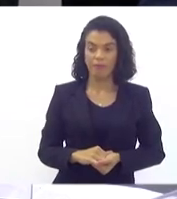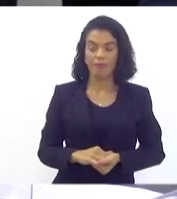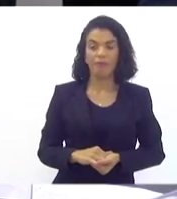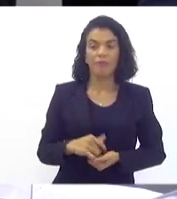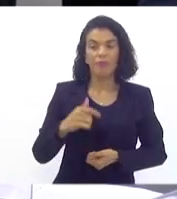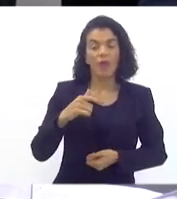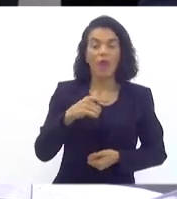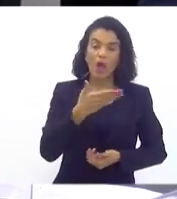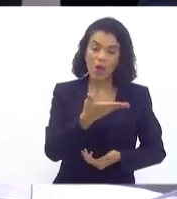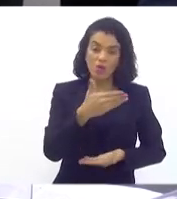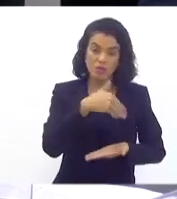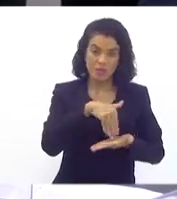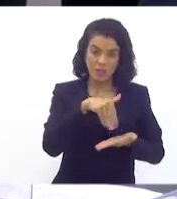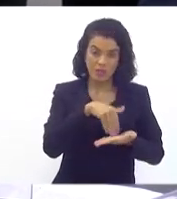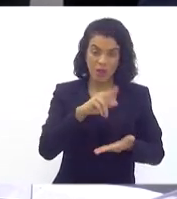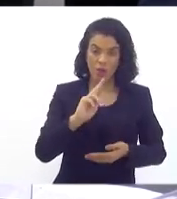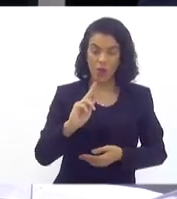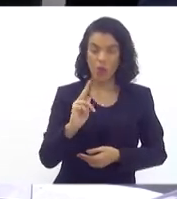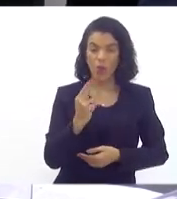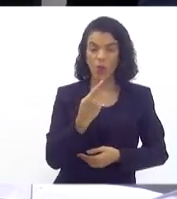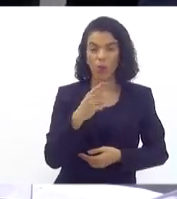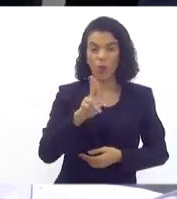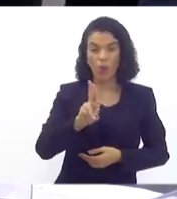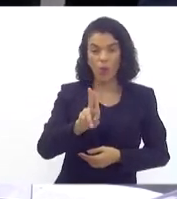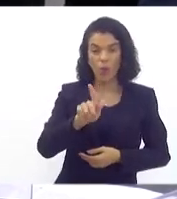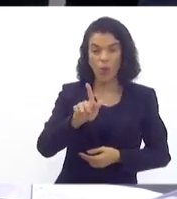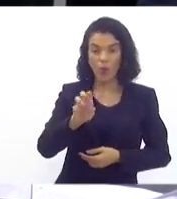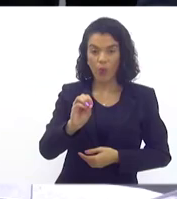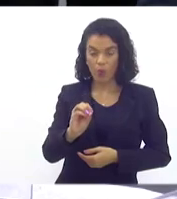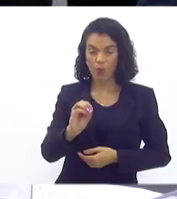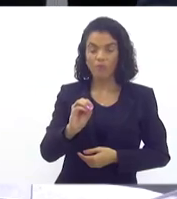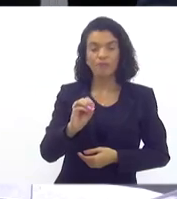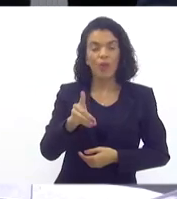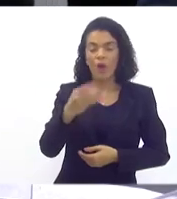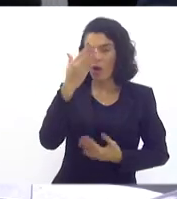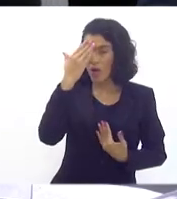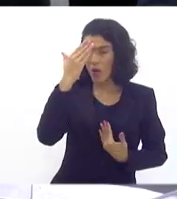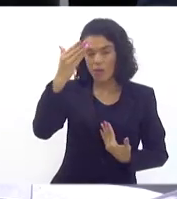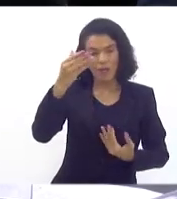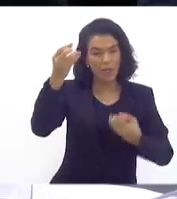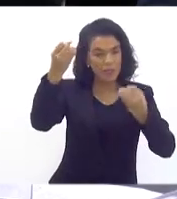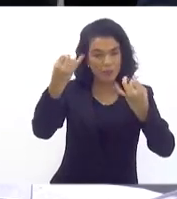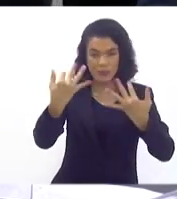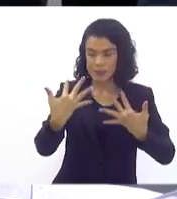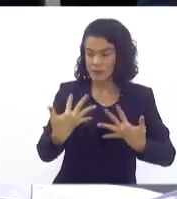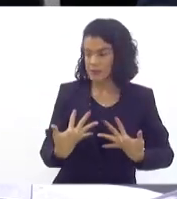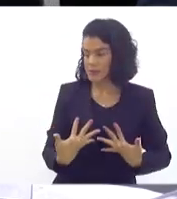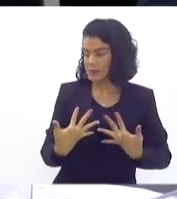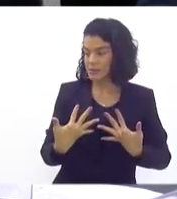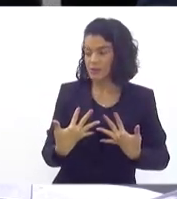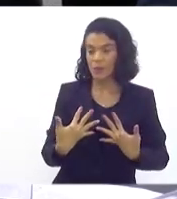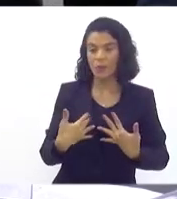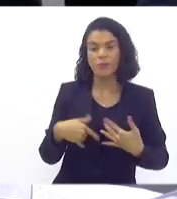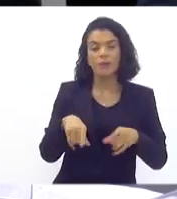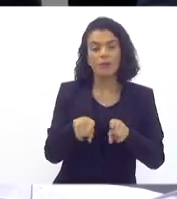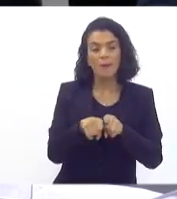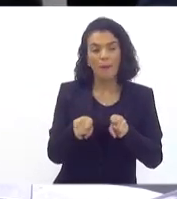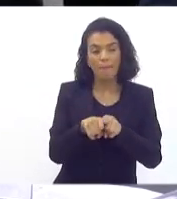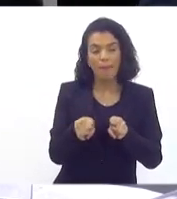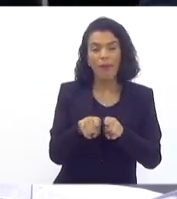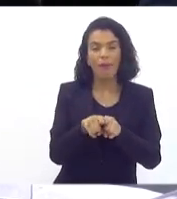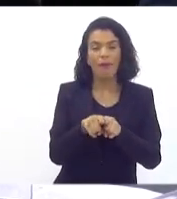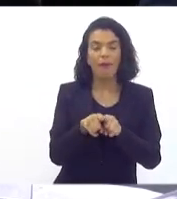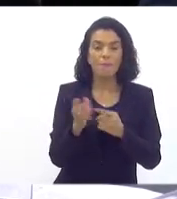secretário Leal primeiramente eu quero agradecer pela explanação e trazendo com